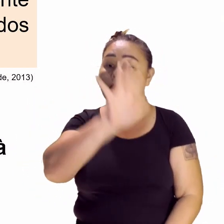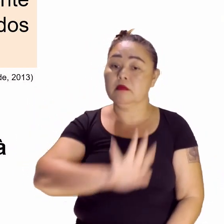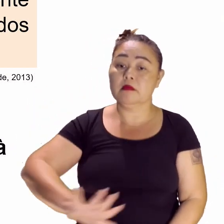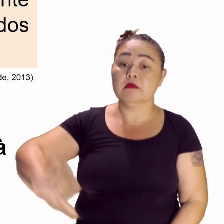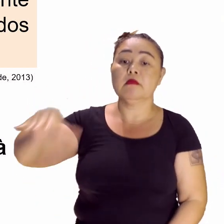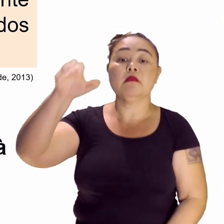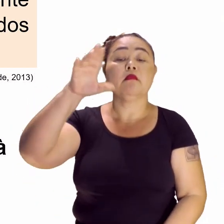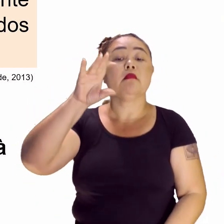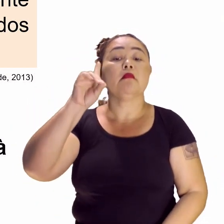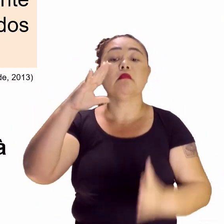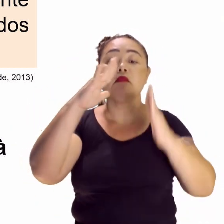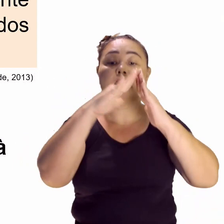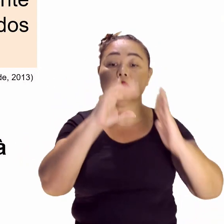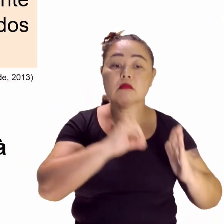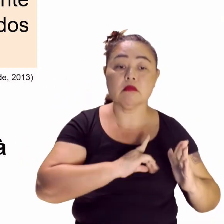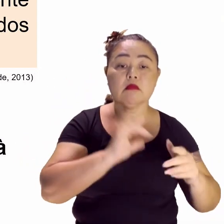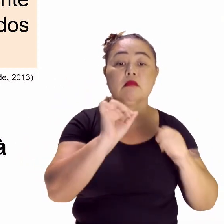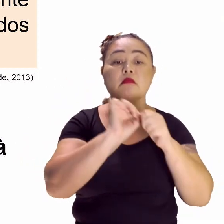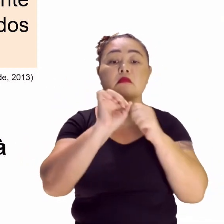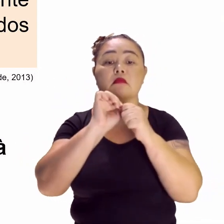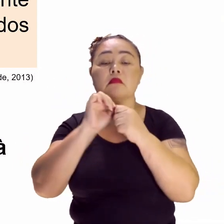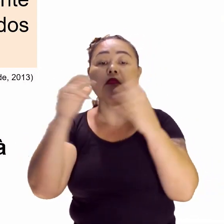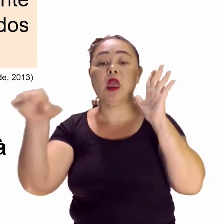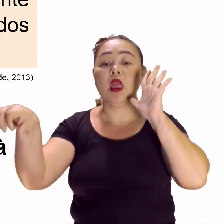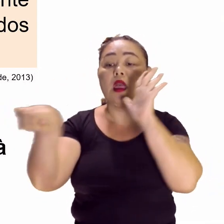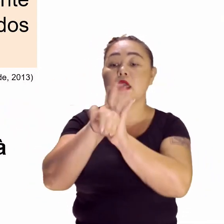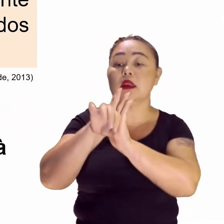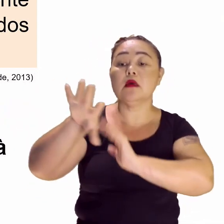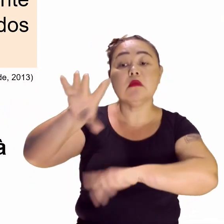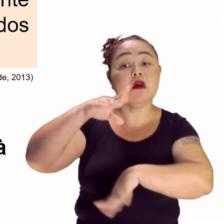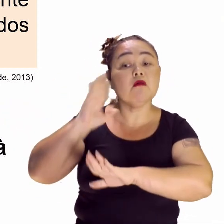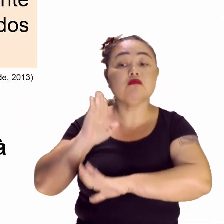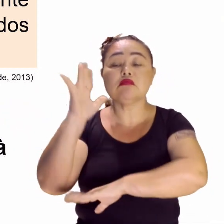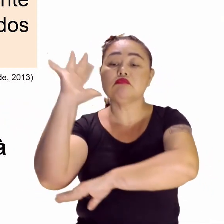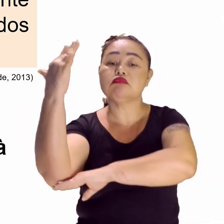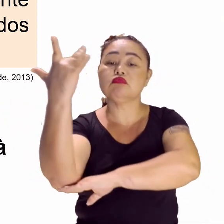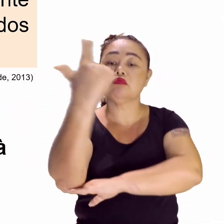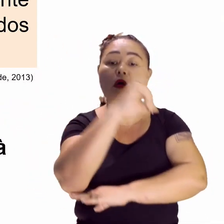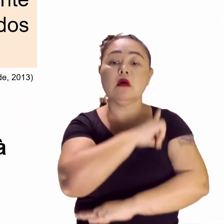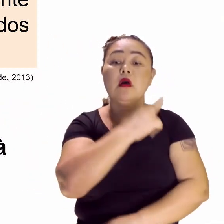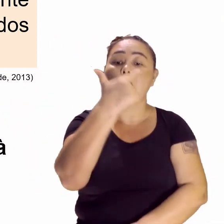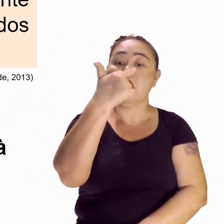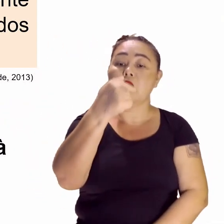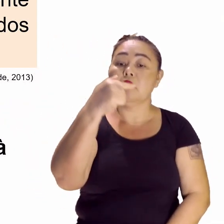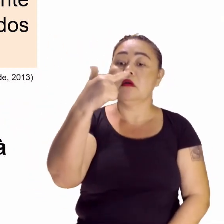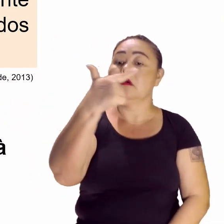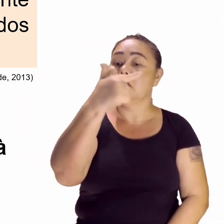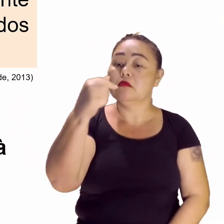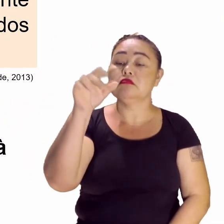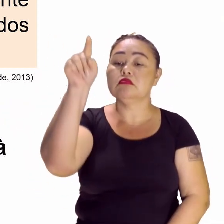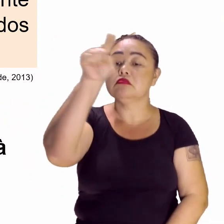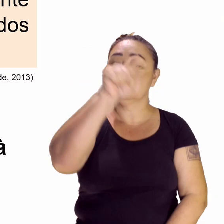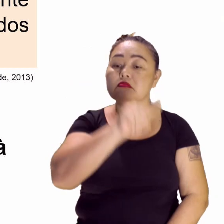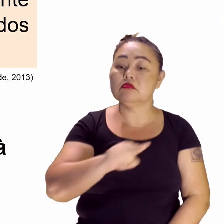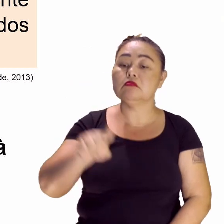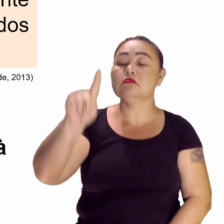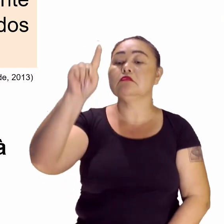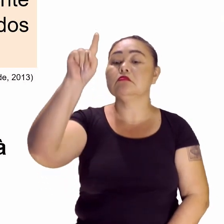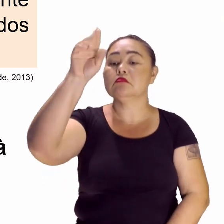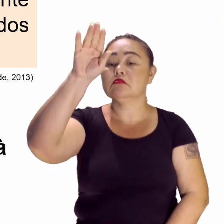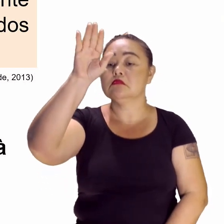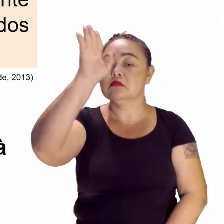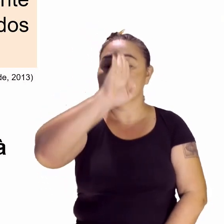delegacias especializadas em crimes ambientais nas 27 Unidades Federativa do Brasil muito bem isso inclusive